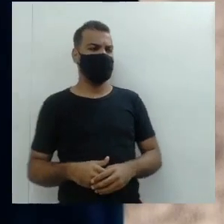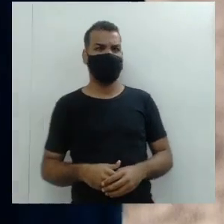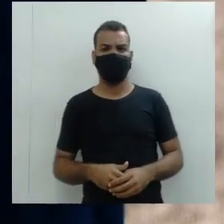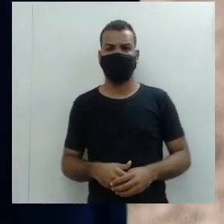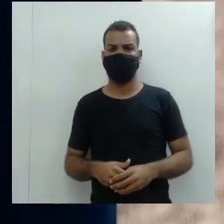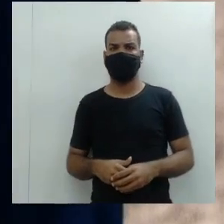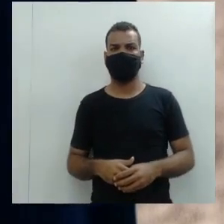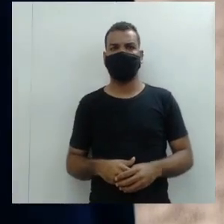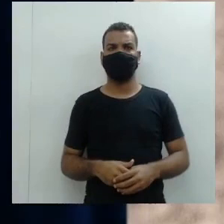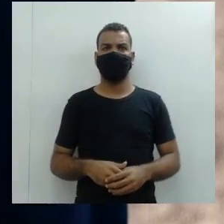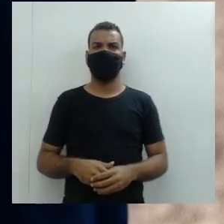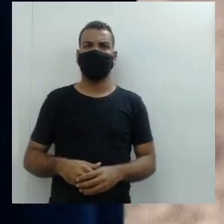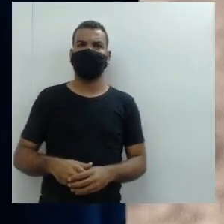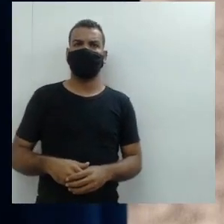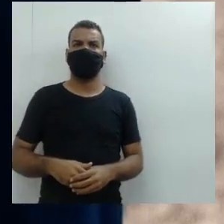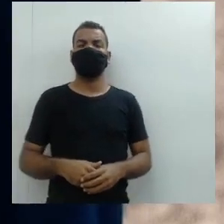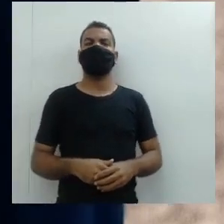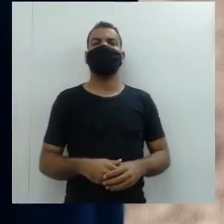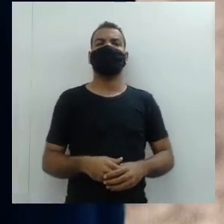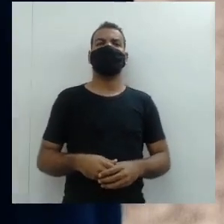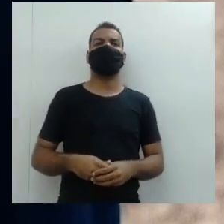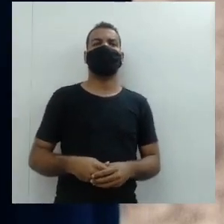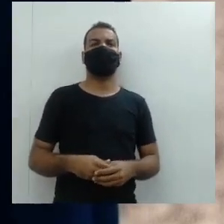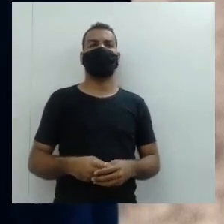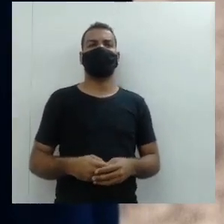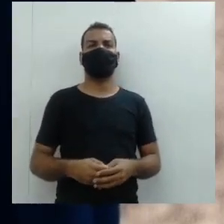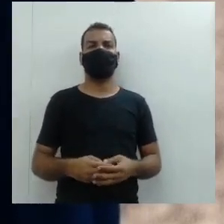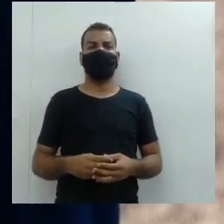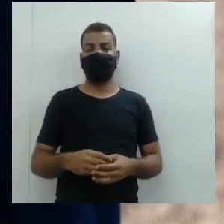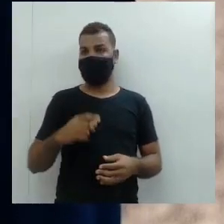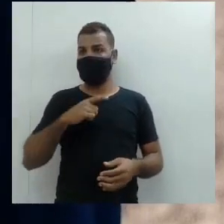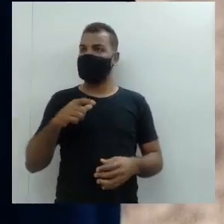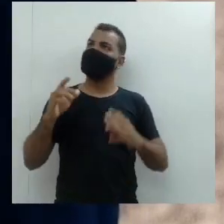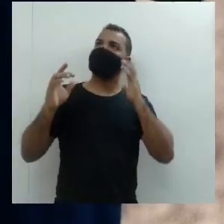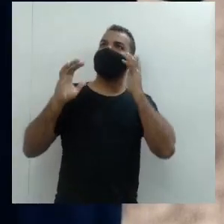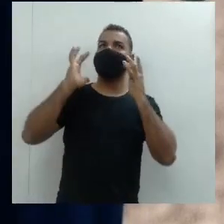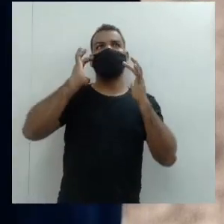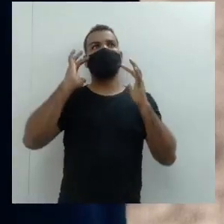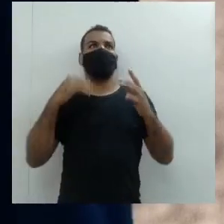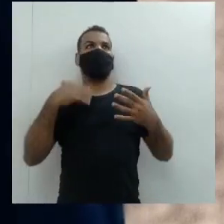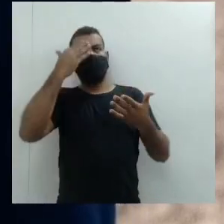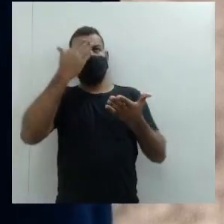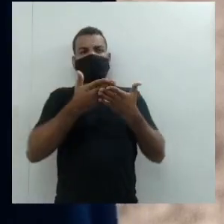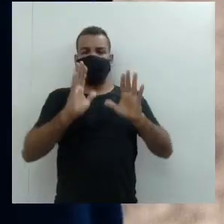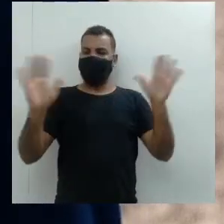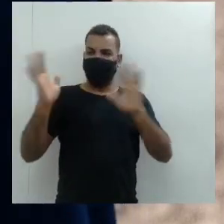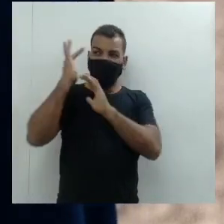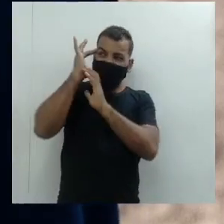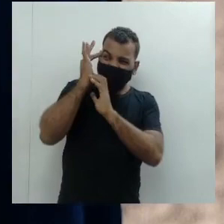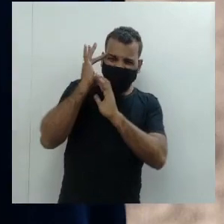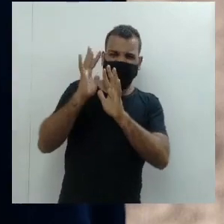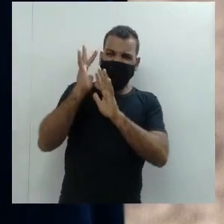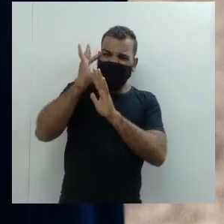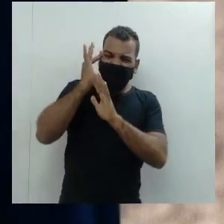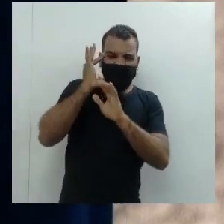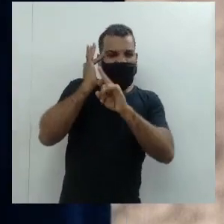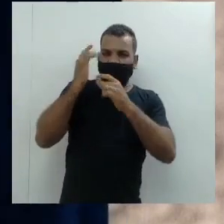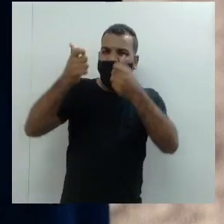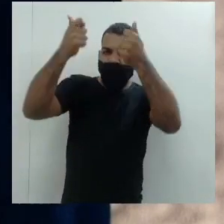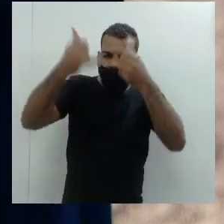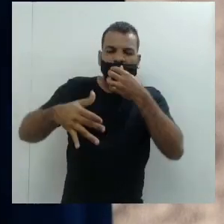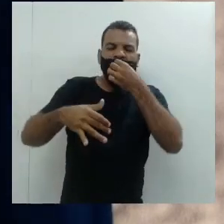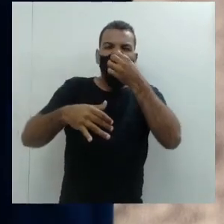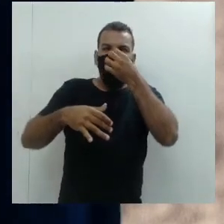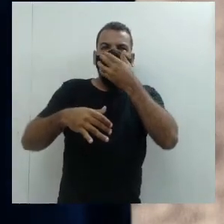analítica, explicando os porquês. Né? Não basta só o eu acho, eu penso, eu acredito. Né? Por que eu acho isso? Por que